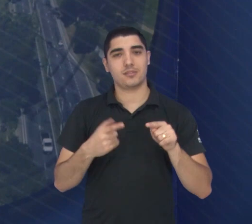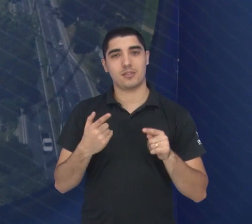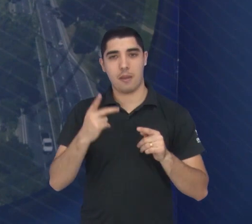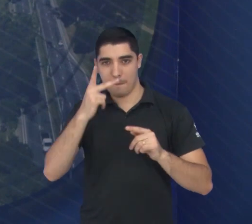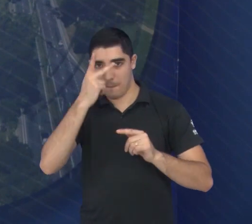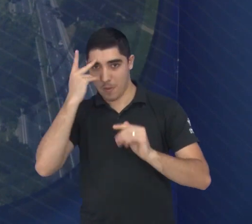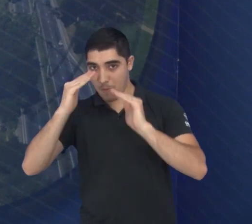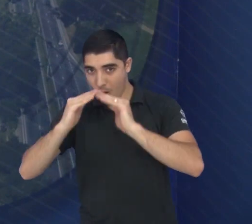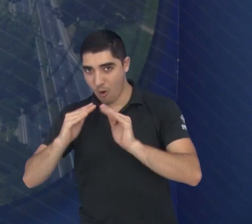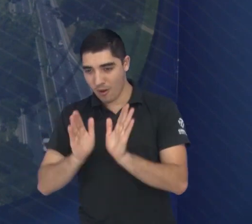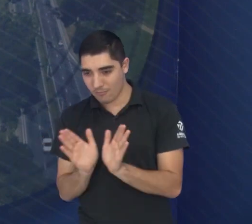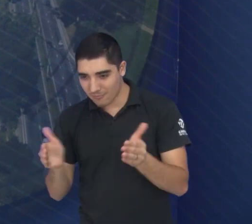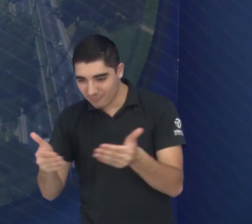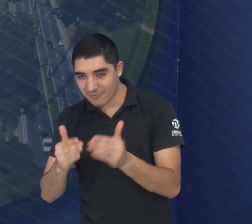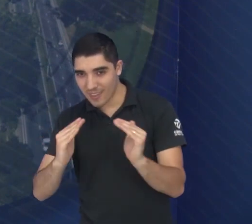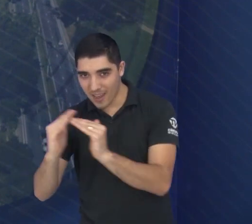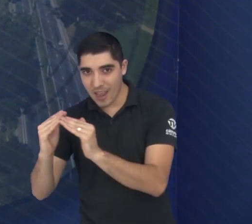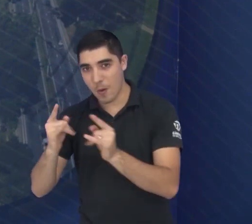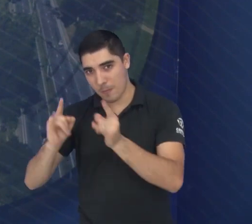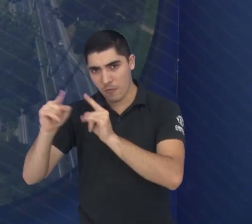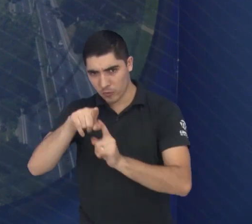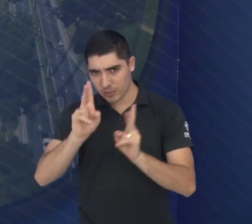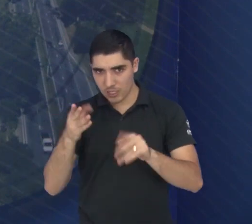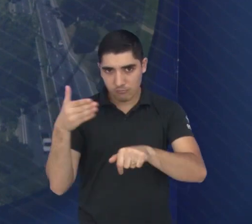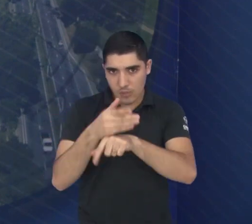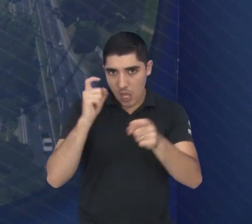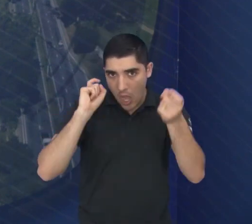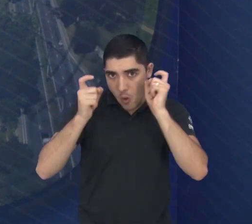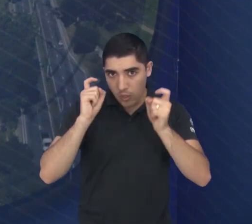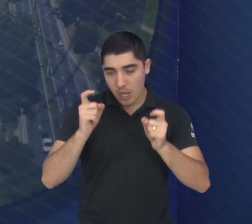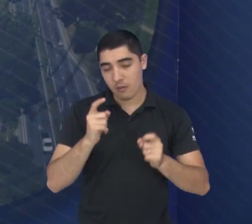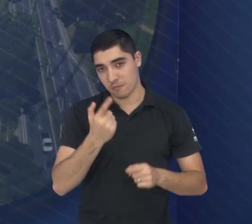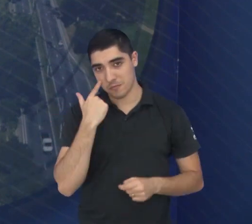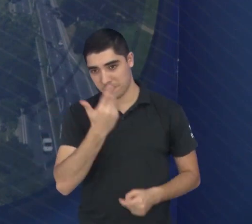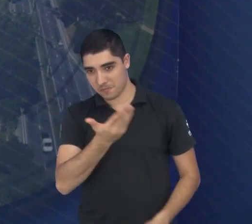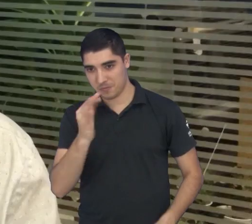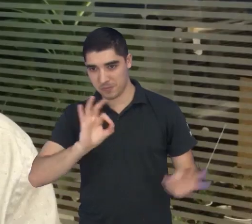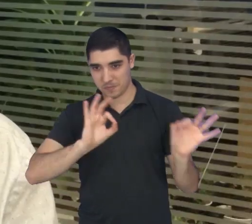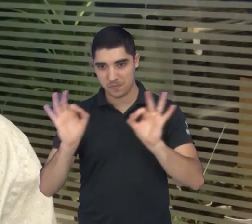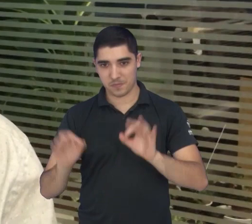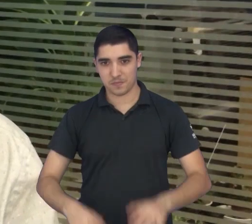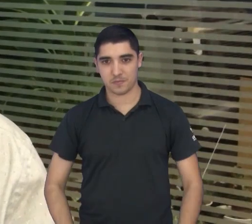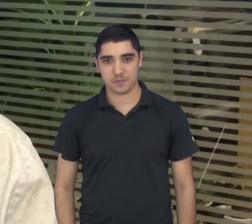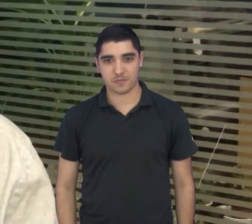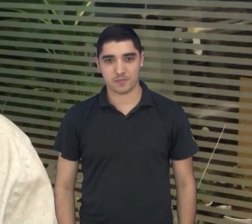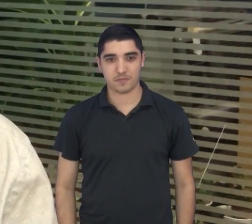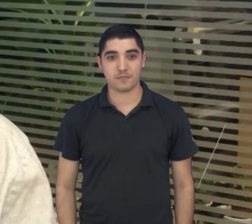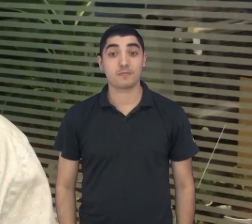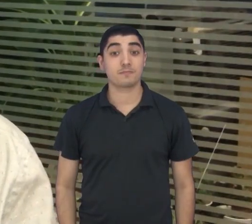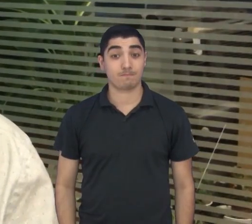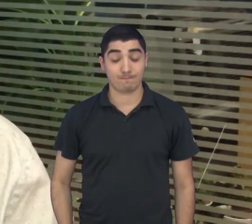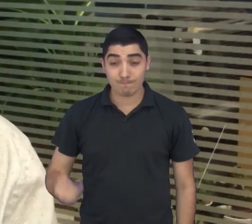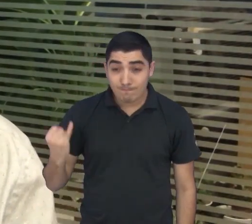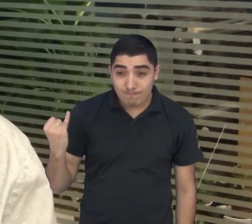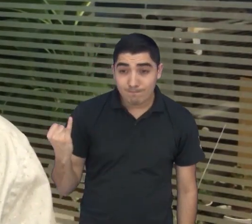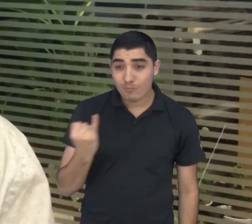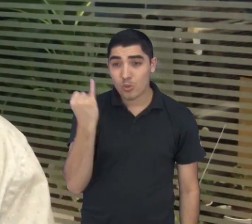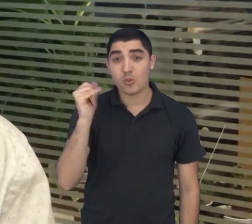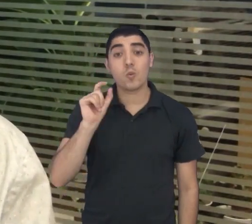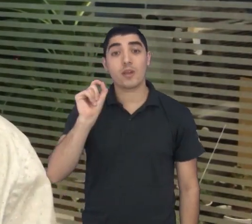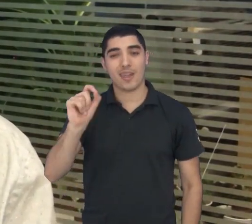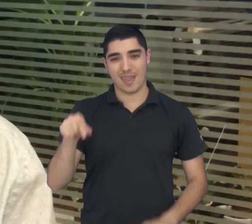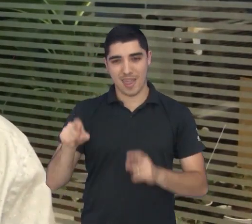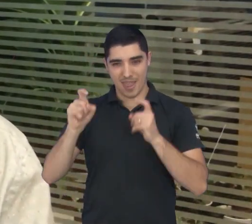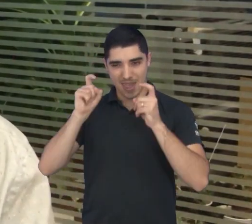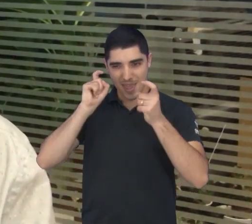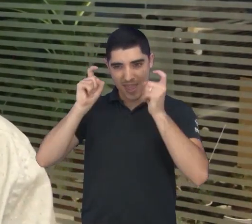condomínio participar? Vamos ver, então, o que o Marcelo mandou pra gente. Muito importante é que a assembleia, ela não